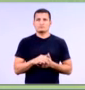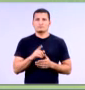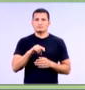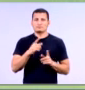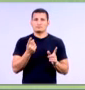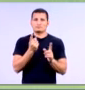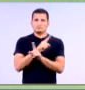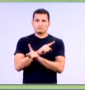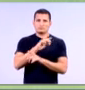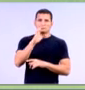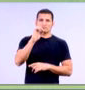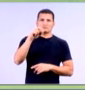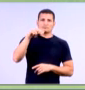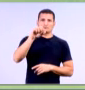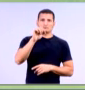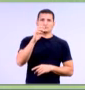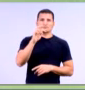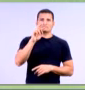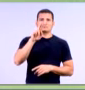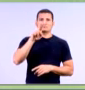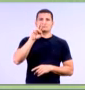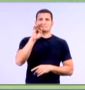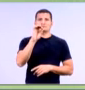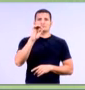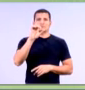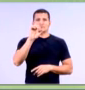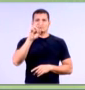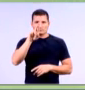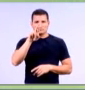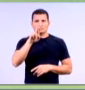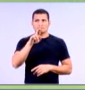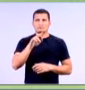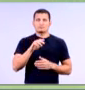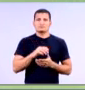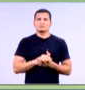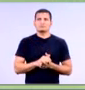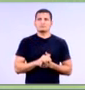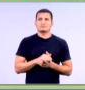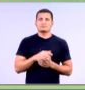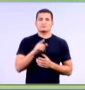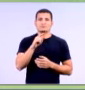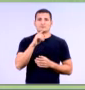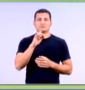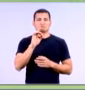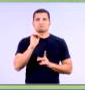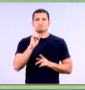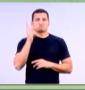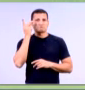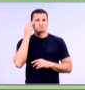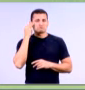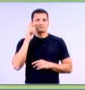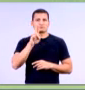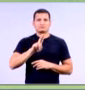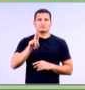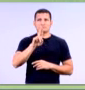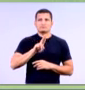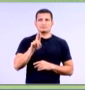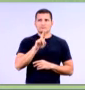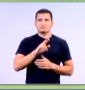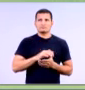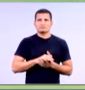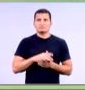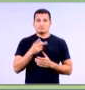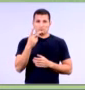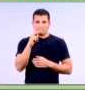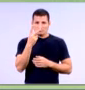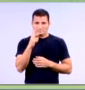construtor. Primeiro, ele não é muito fácil, não é muito comum a utilização, né? Sua